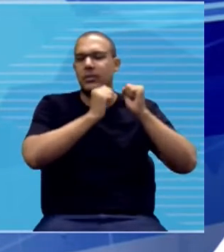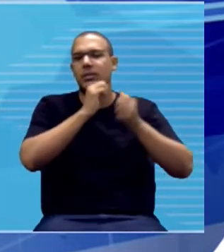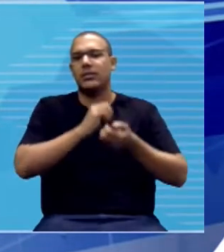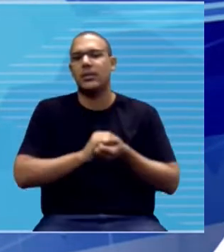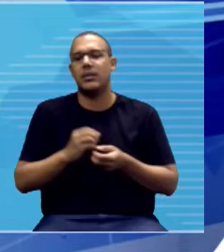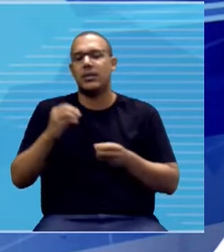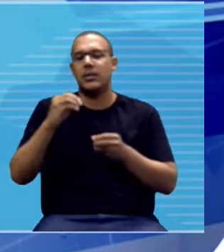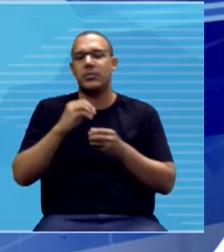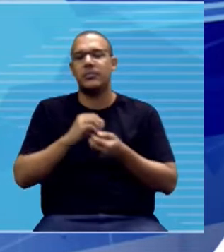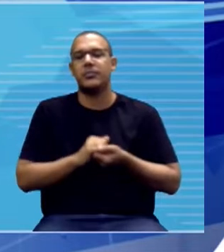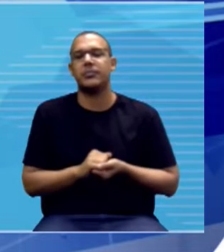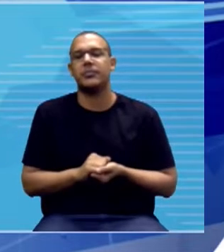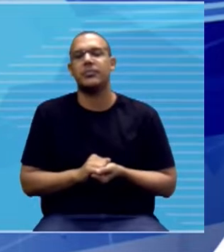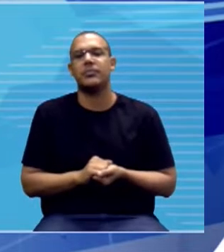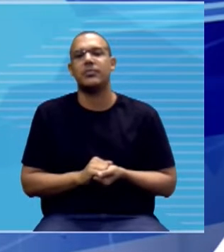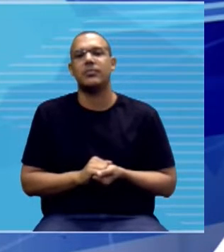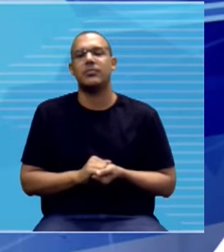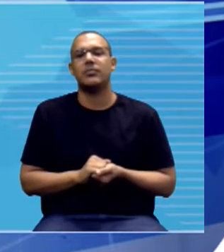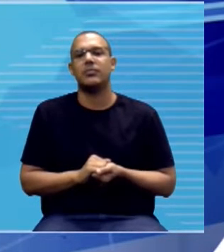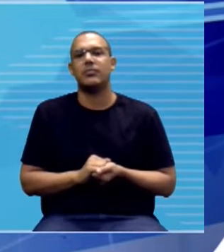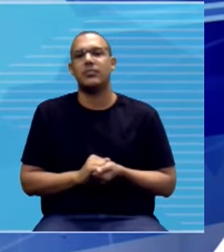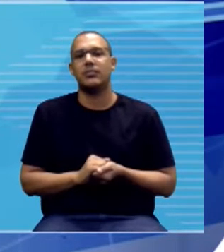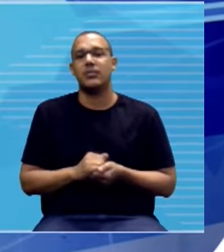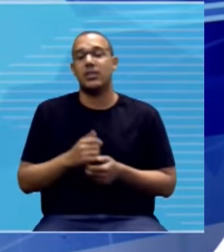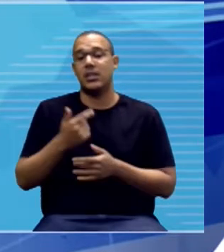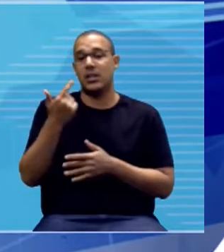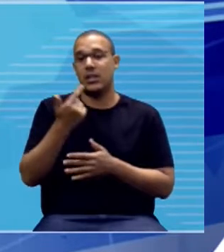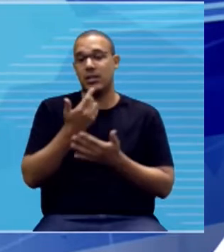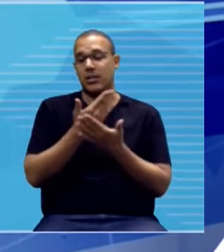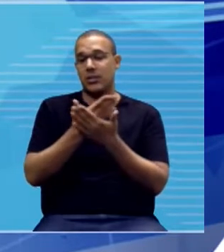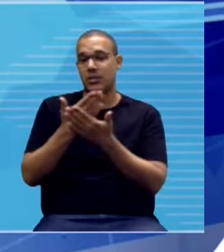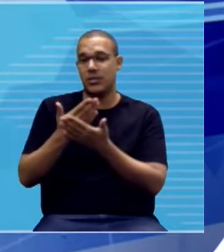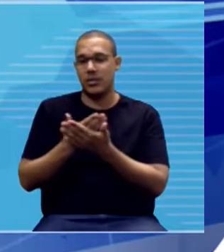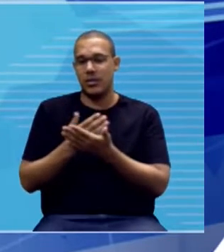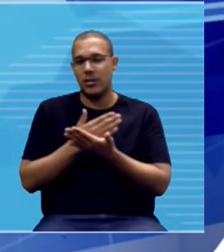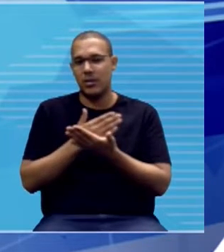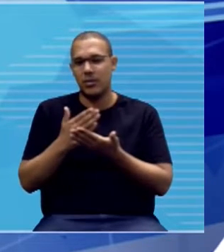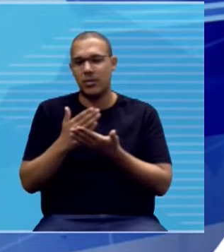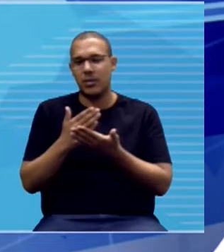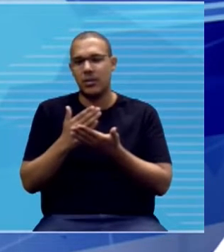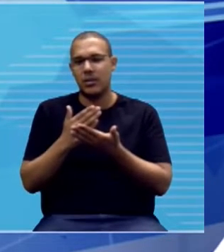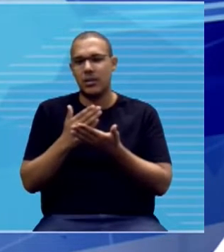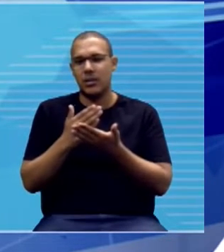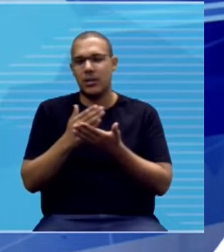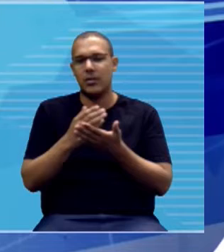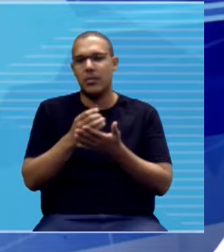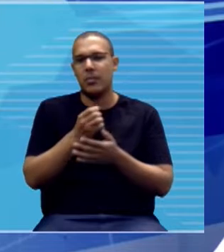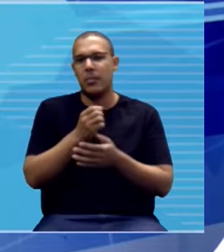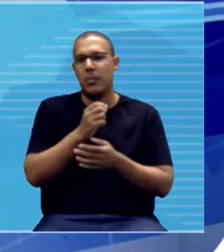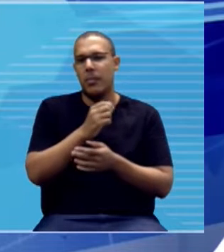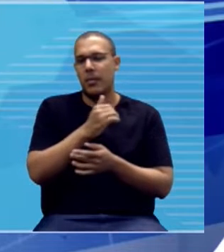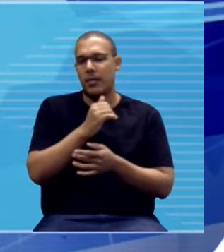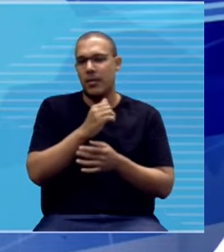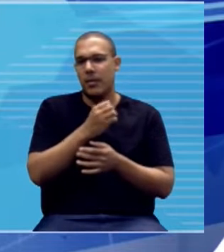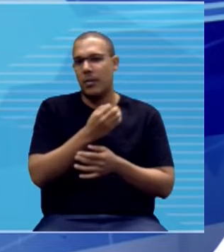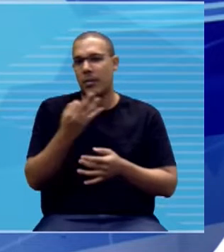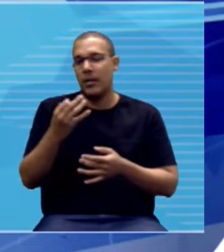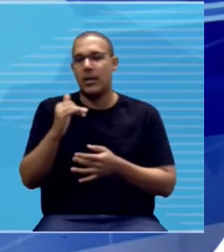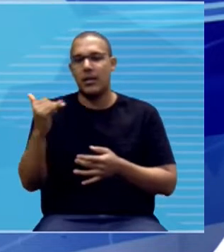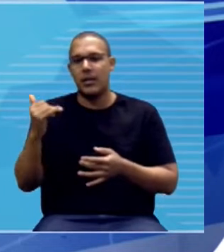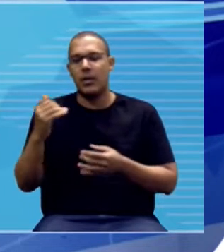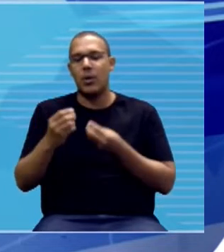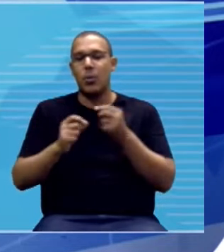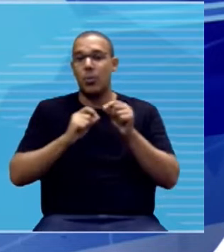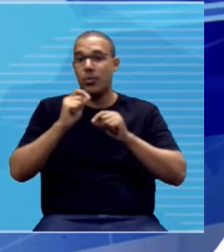nosso sistema, certo? E na nossa segunda aula, a gente entra na parte de realmente potência elétrica. O que é uma potência